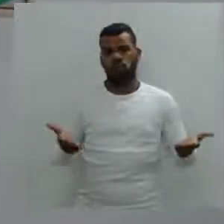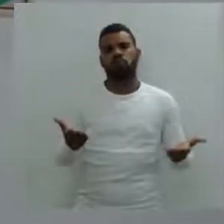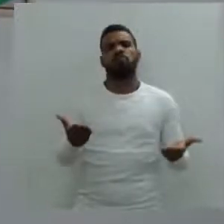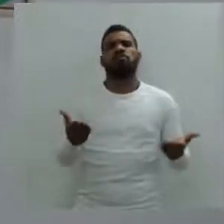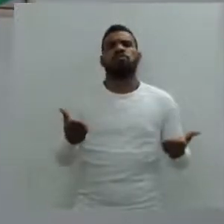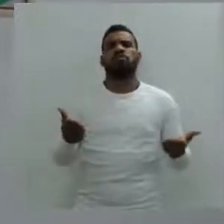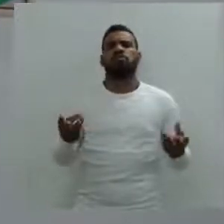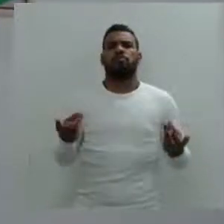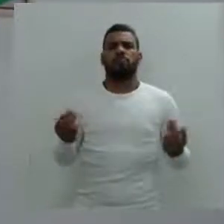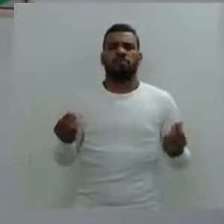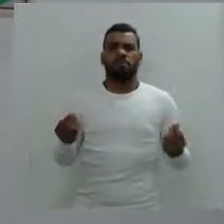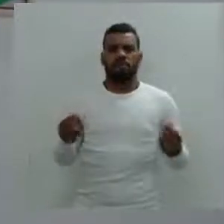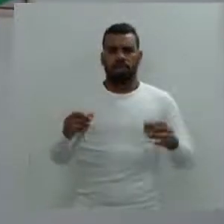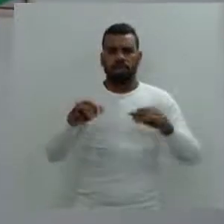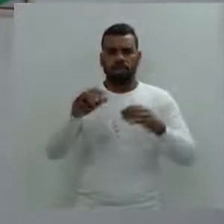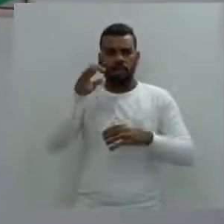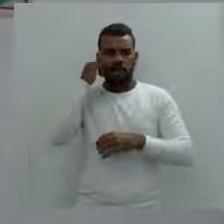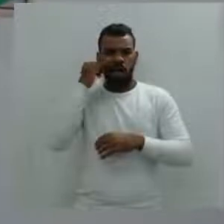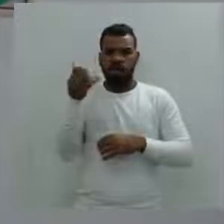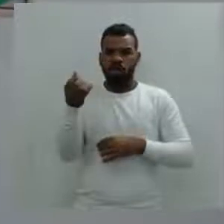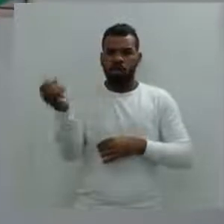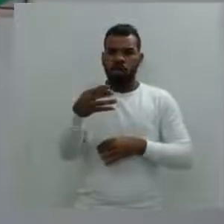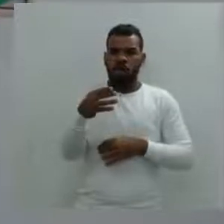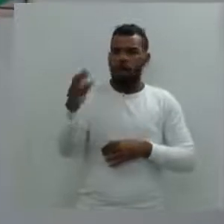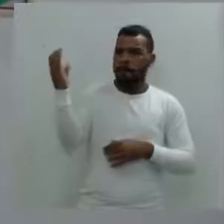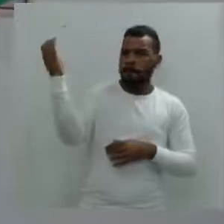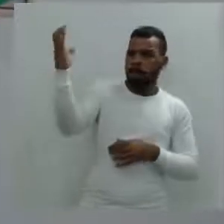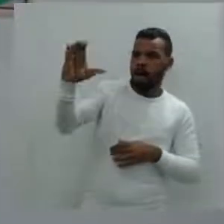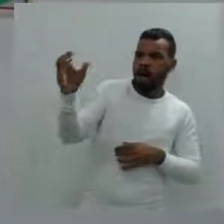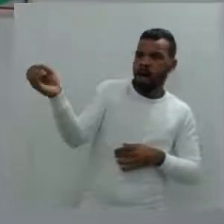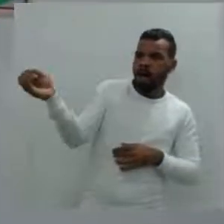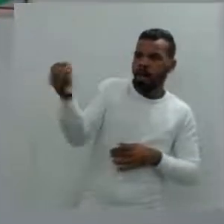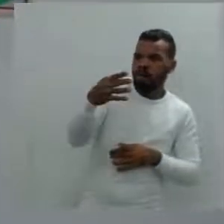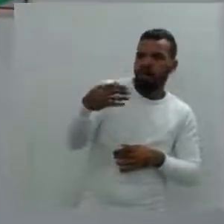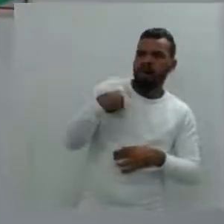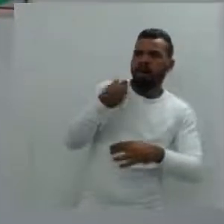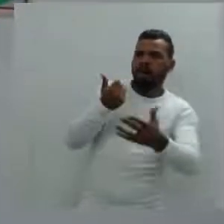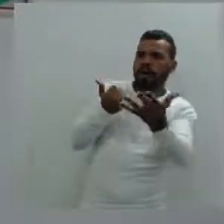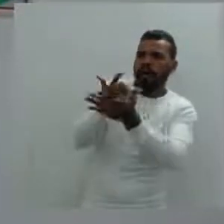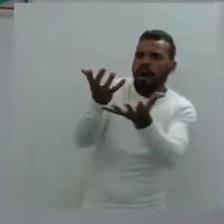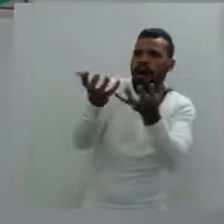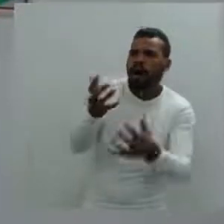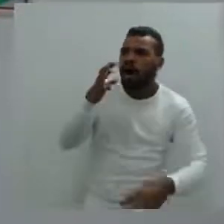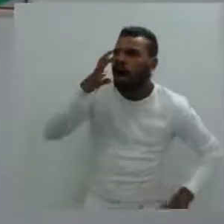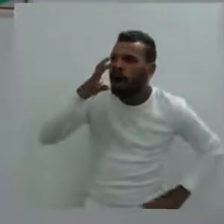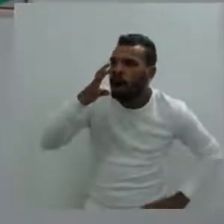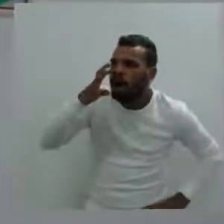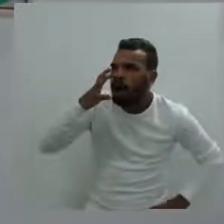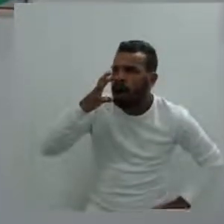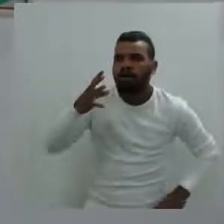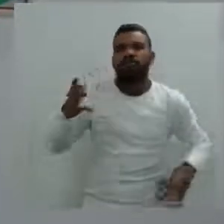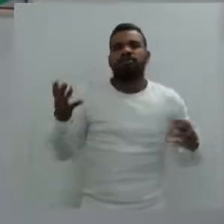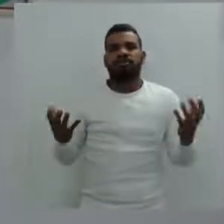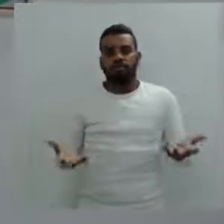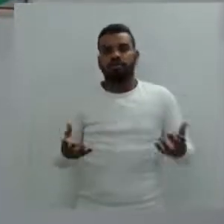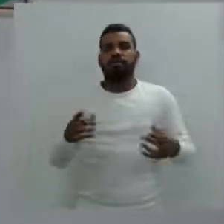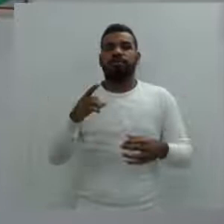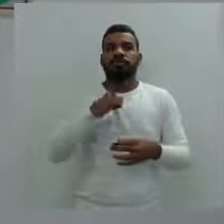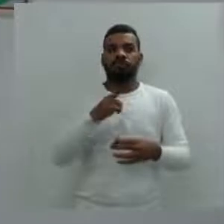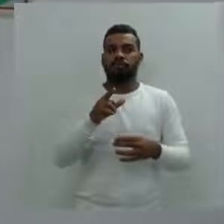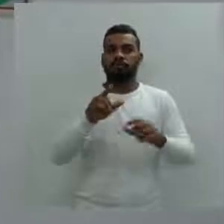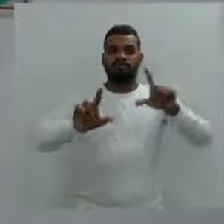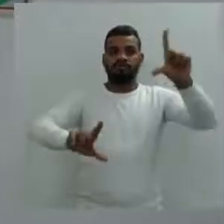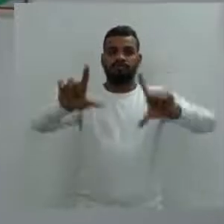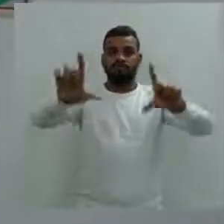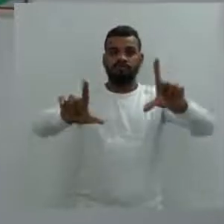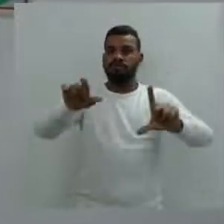gente lança um celular, a gente quer comprar, a gente pega, vê uma situação, né, de um